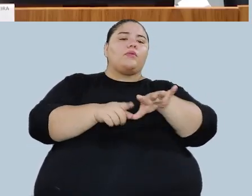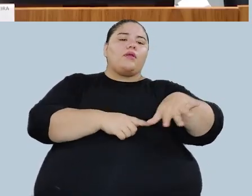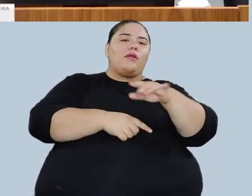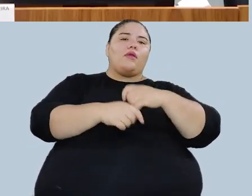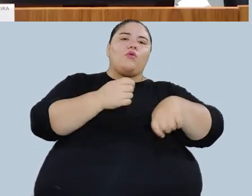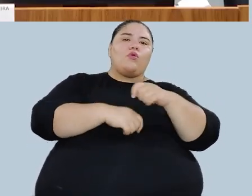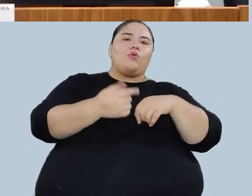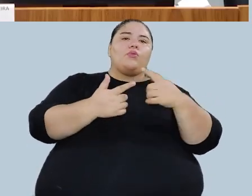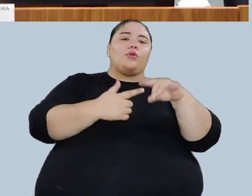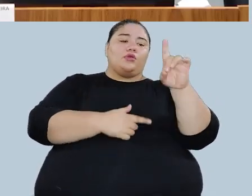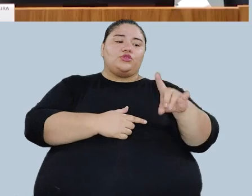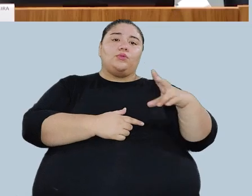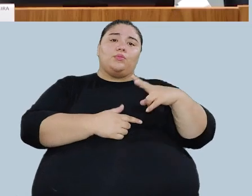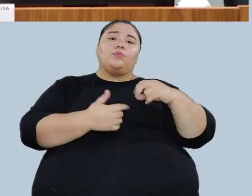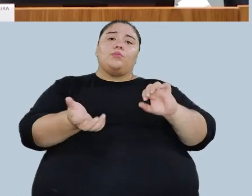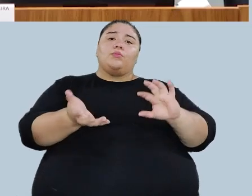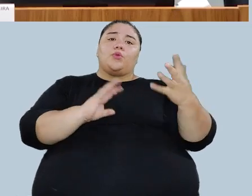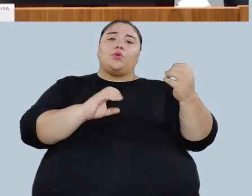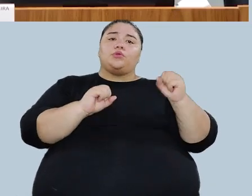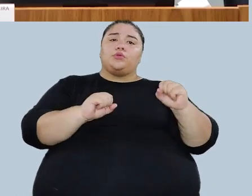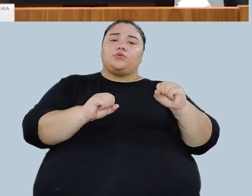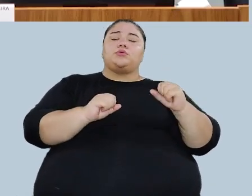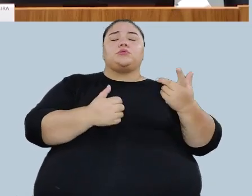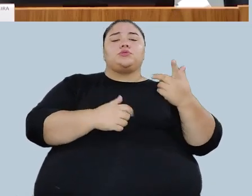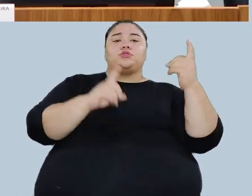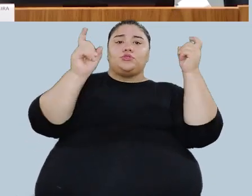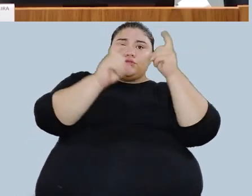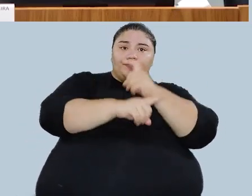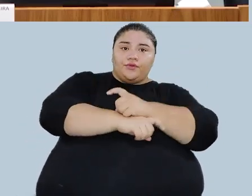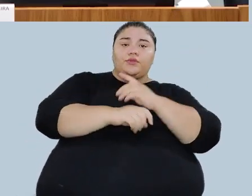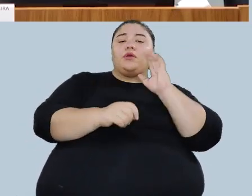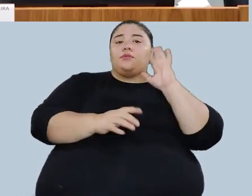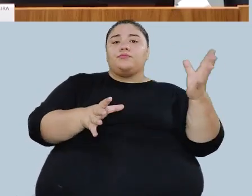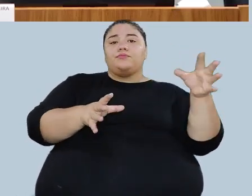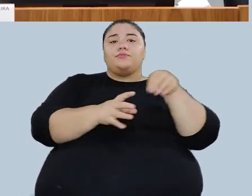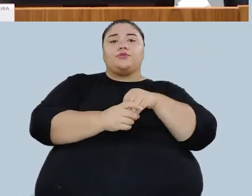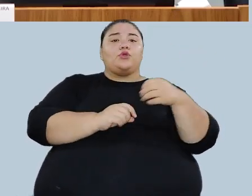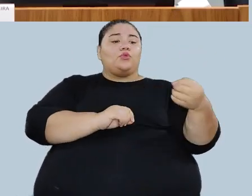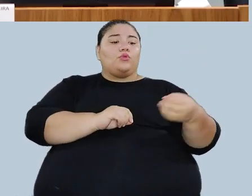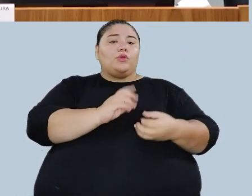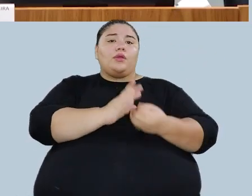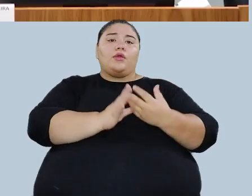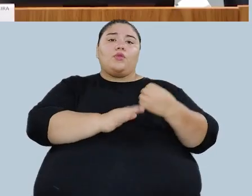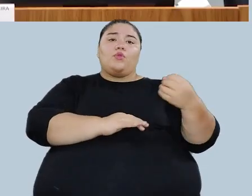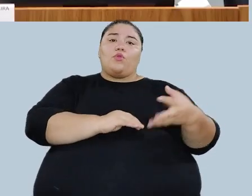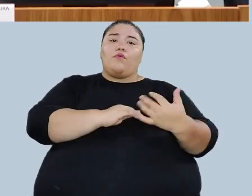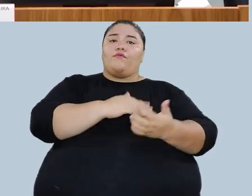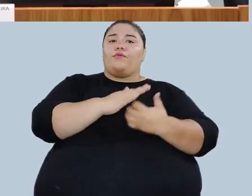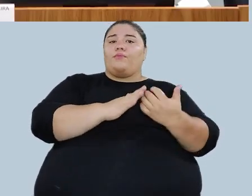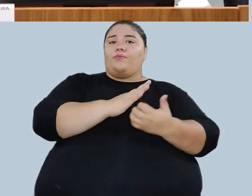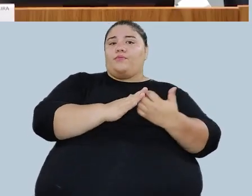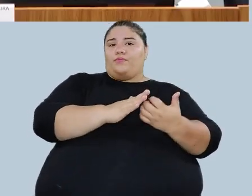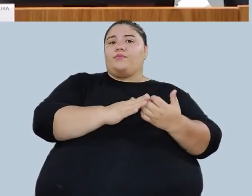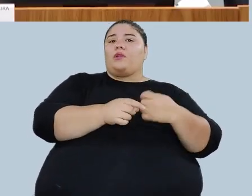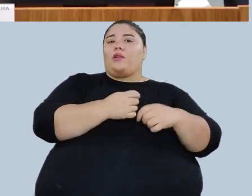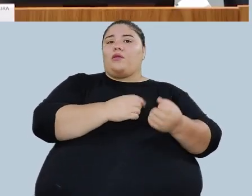relações de direito privado, isso pode causar, né, dificuldades até mesmo da implementação de novos negócios, da criação de novos negócios. Por